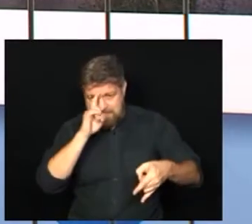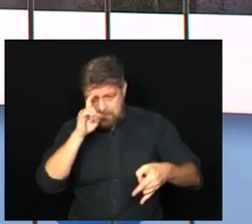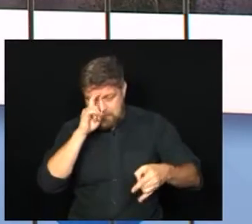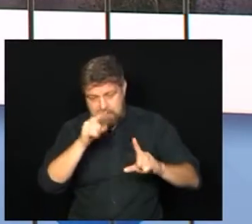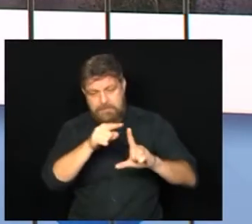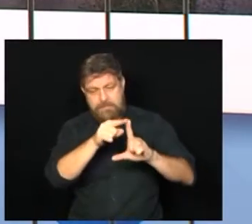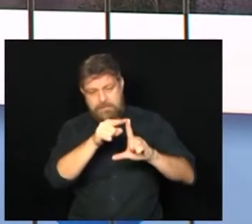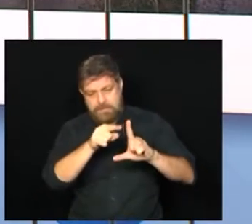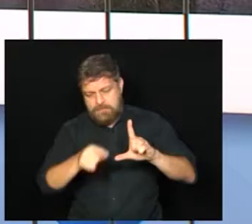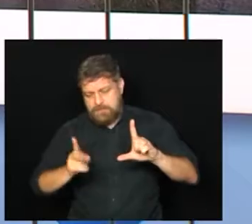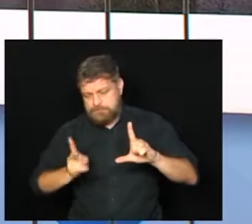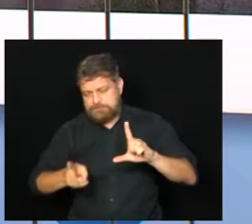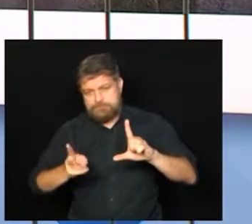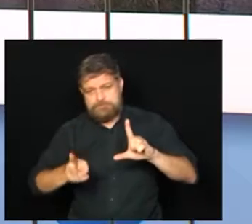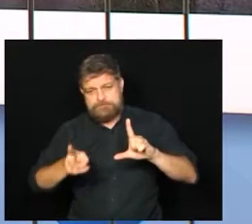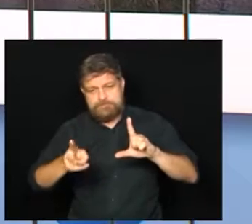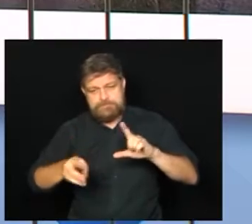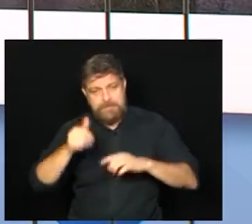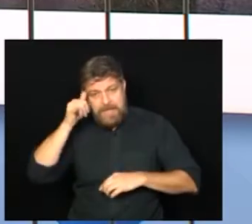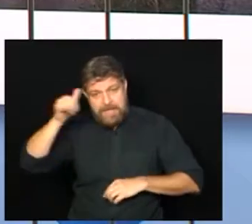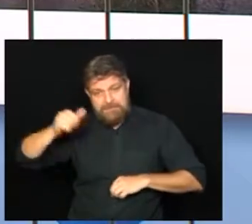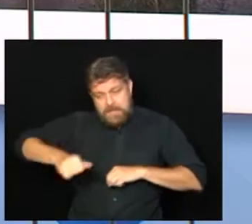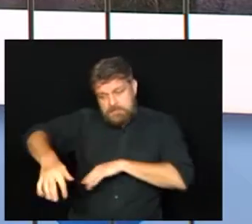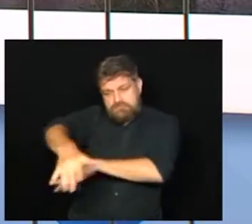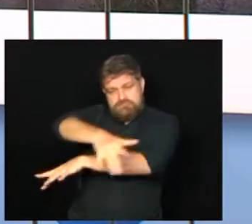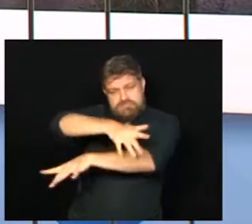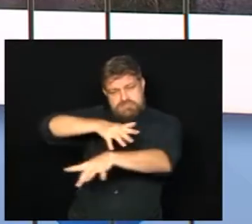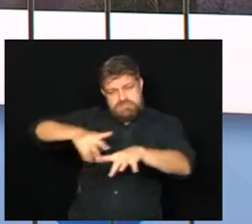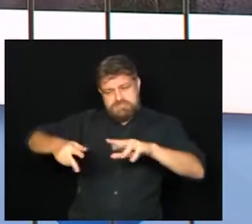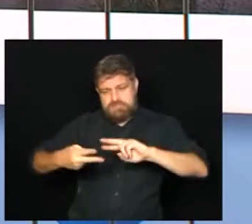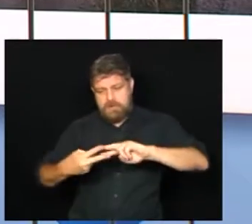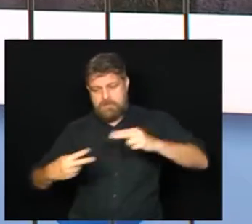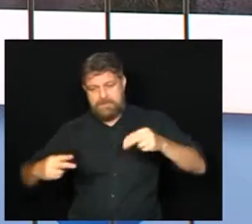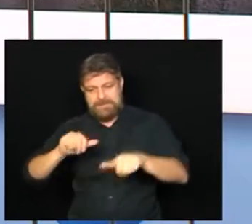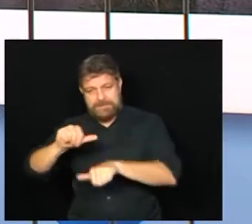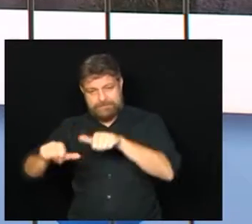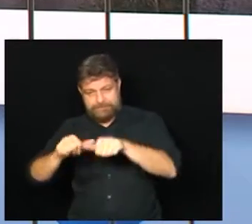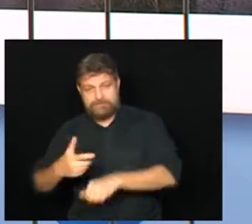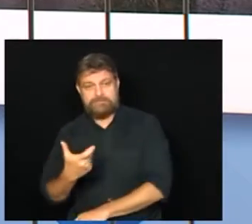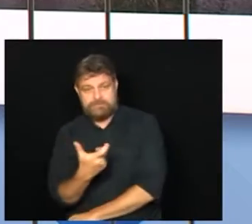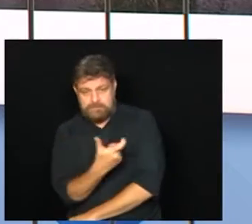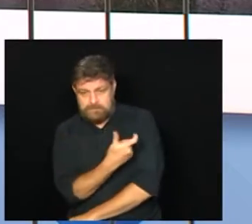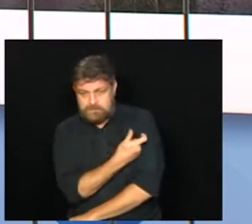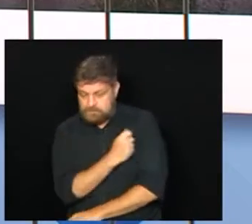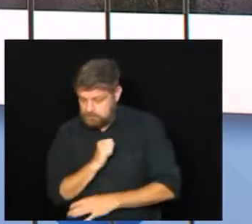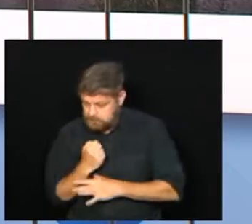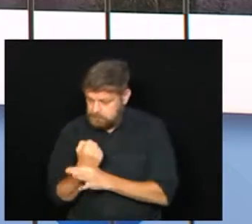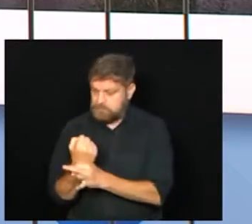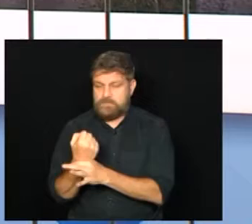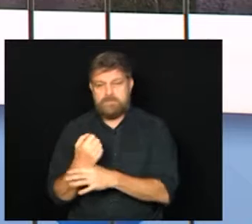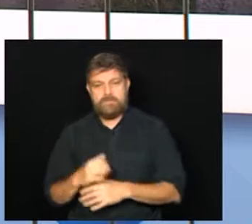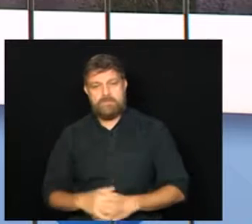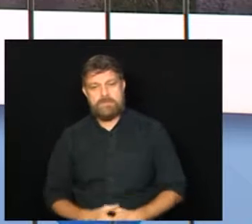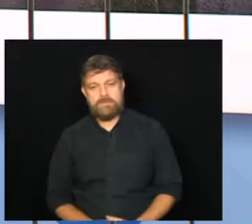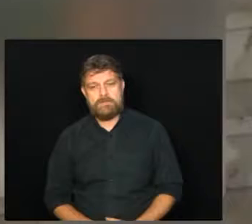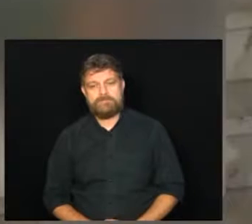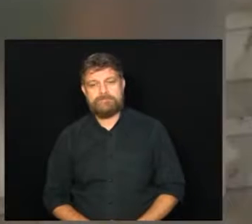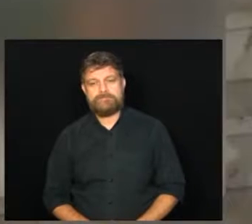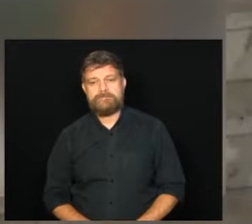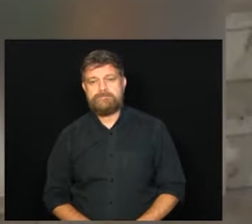continuem em queda e evitar a propagação de novas variantes, o que a vacinação deve garantir.